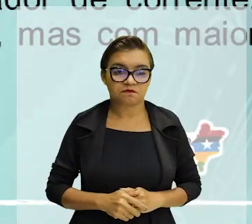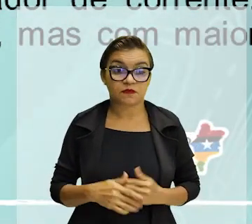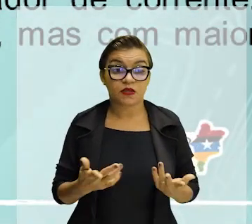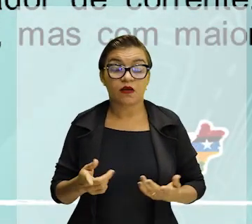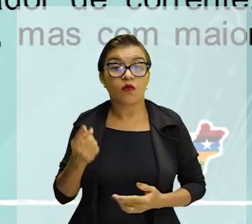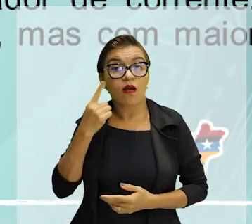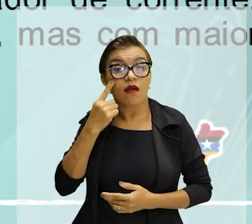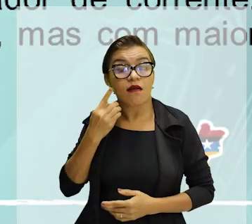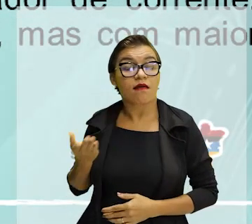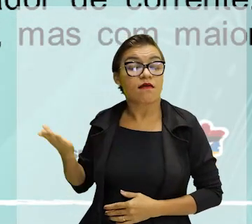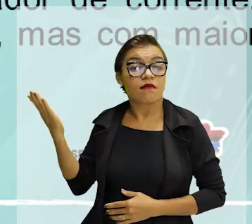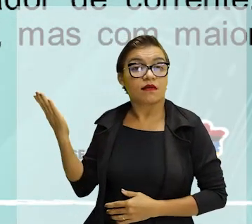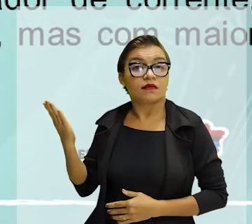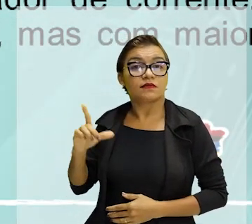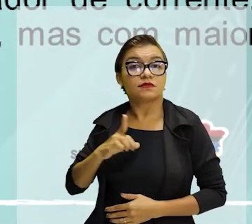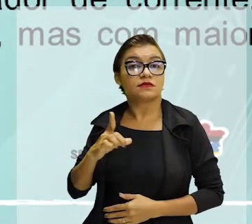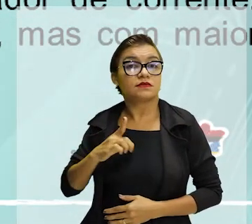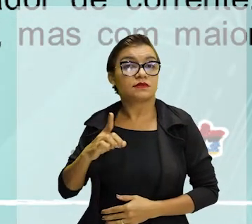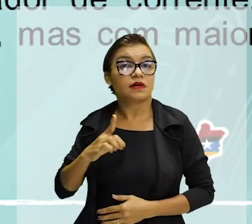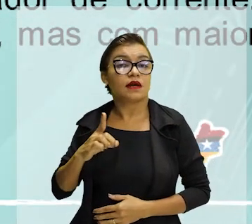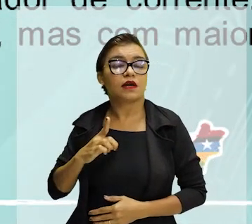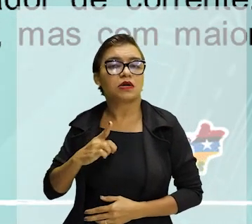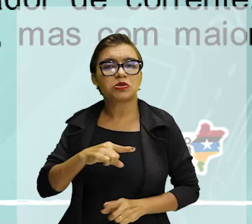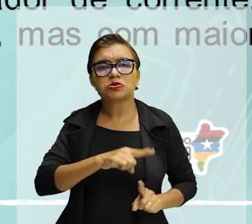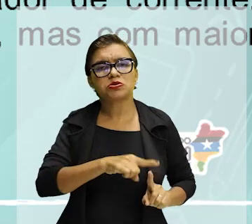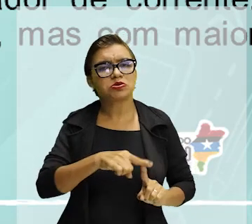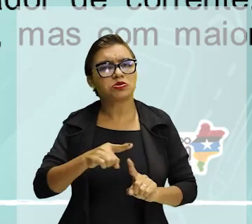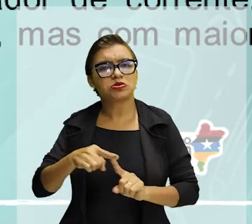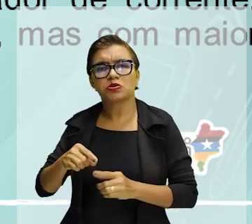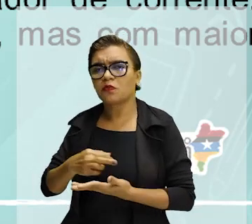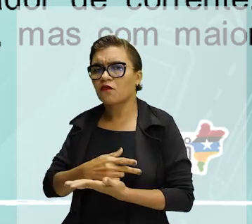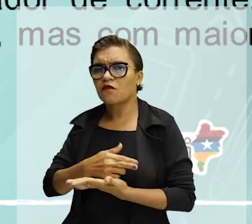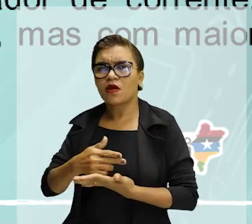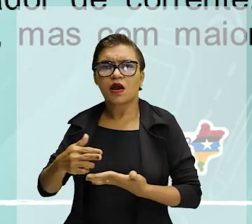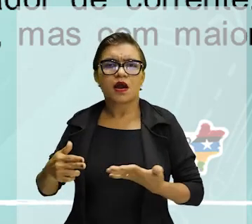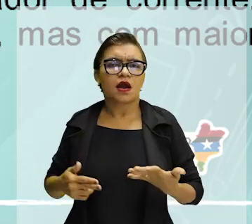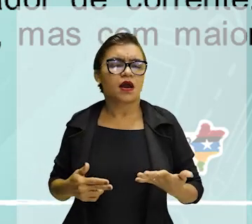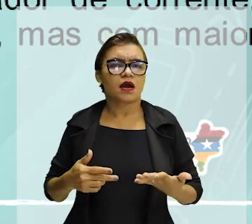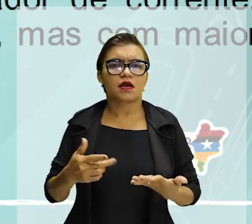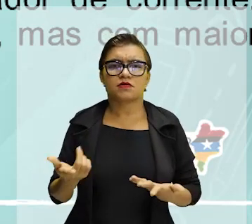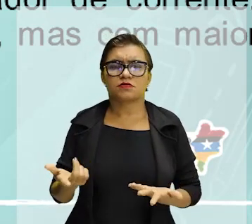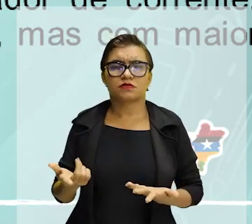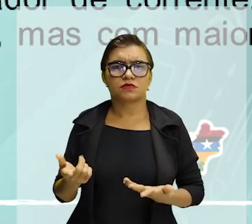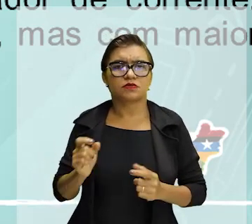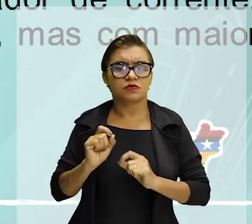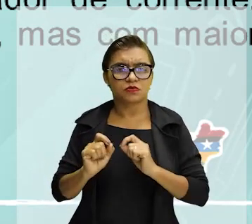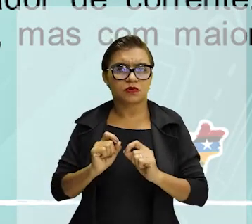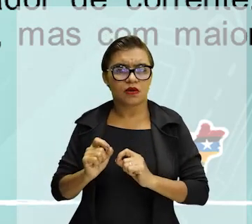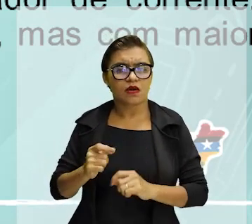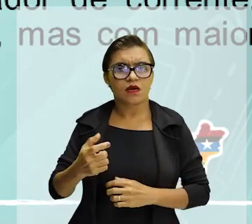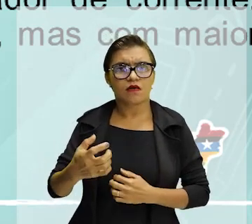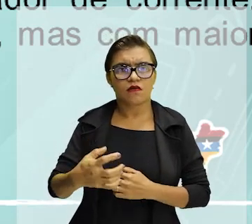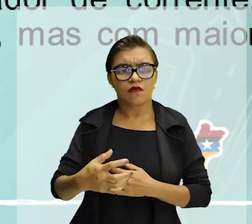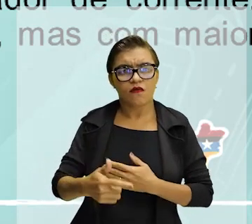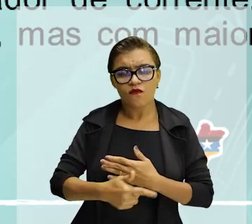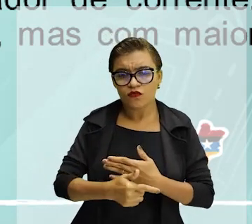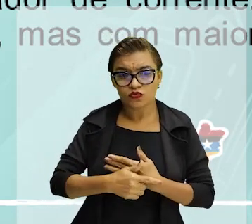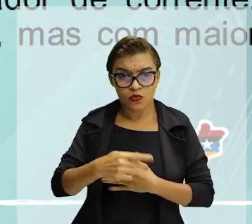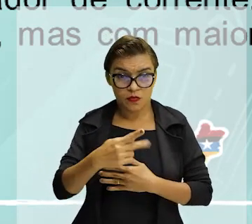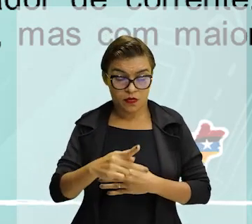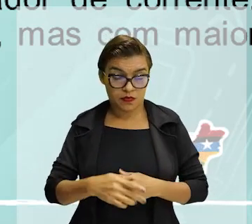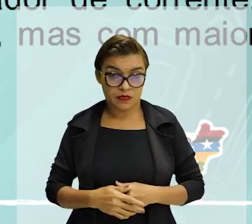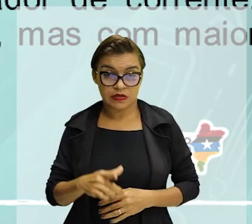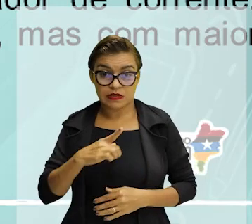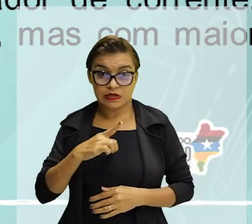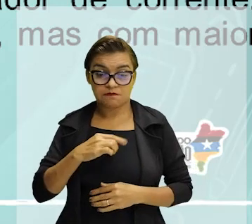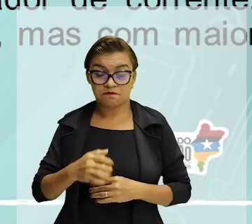eles realizam inúmeras funções, sendo que as mais importantes são como amplificadores de tensão. Preste